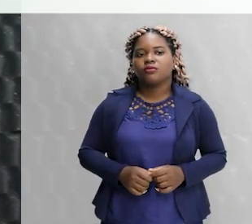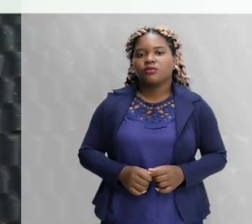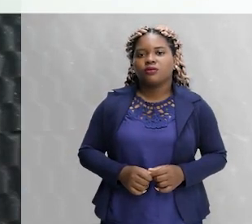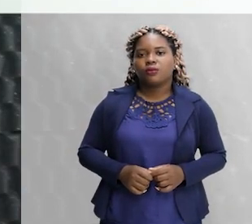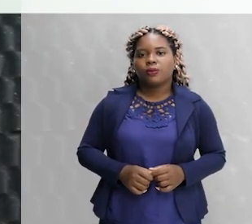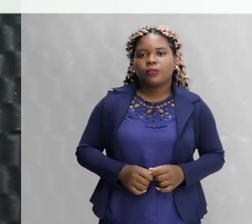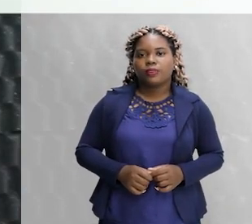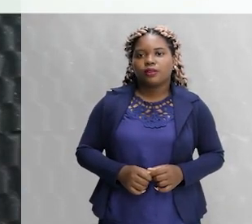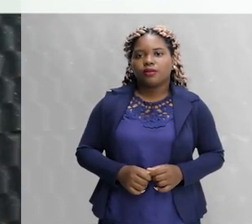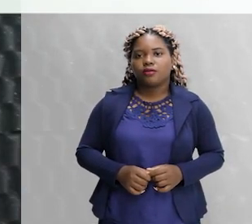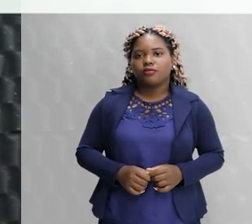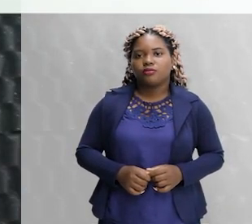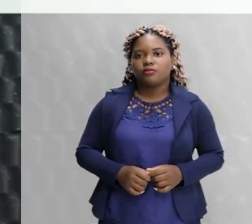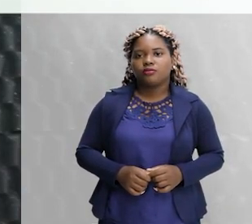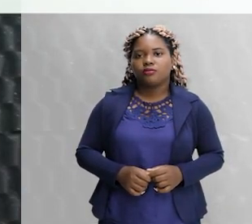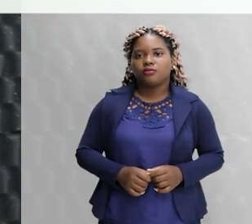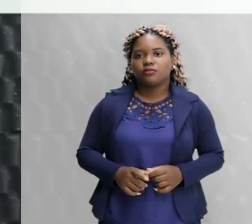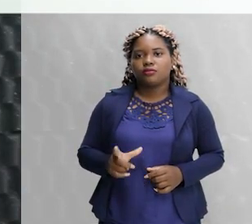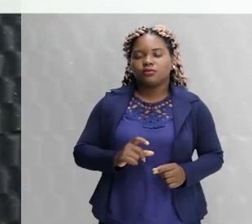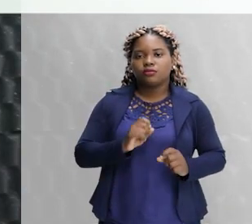Essa conta aqui, pessoal, vai dar